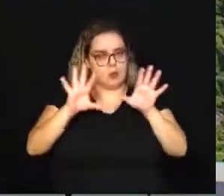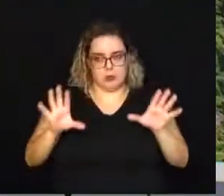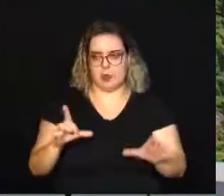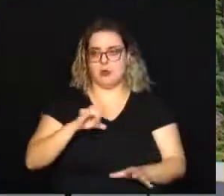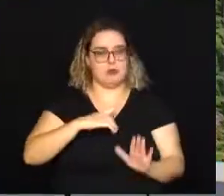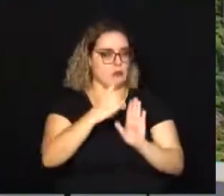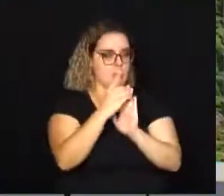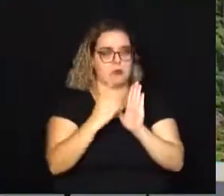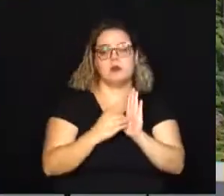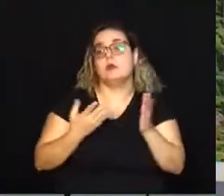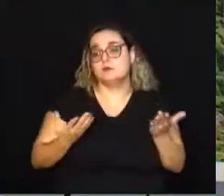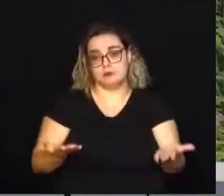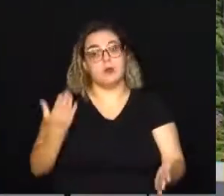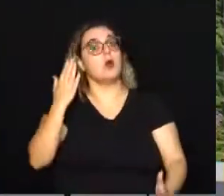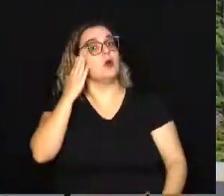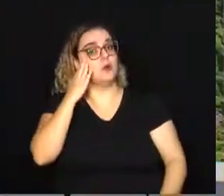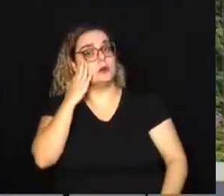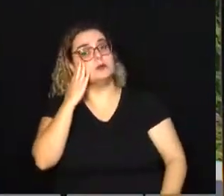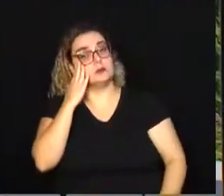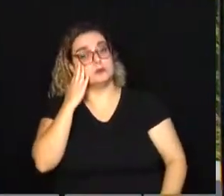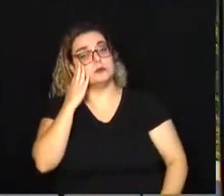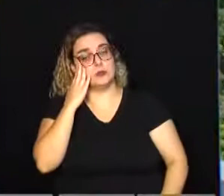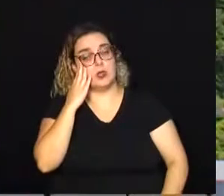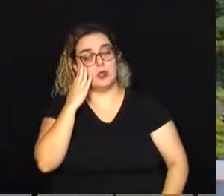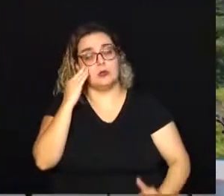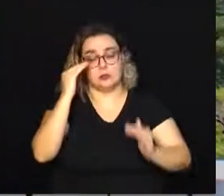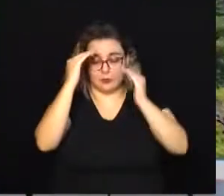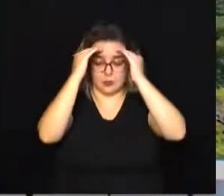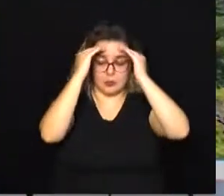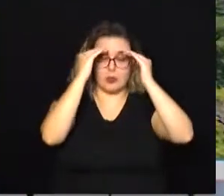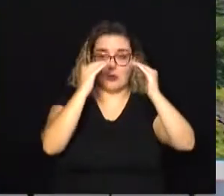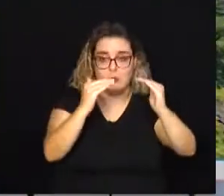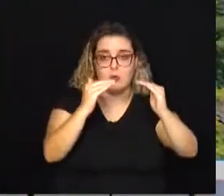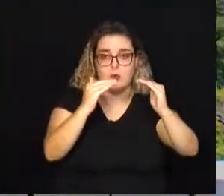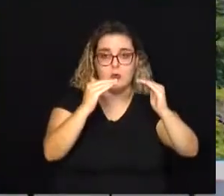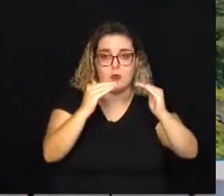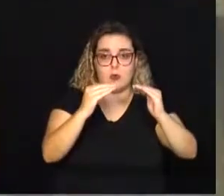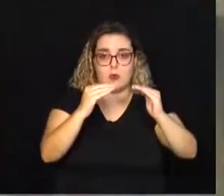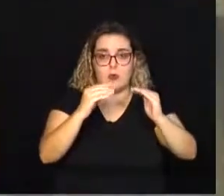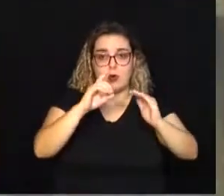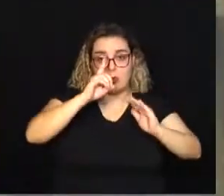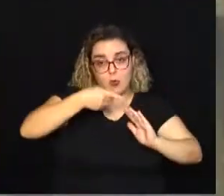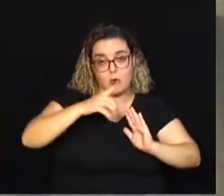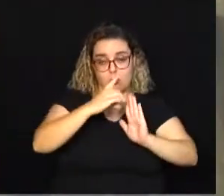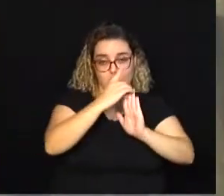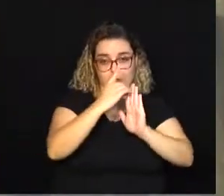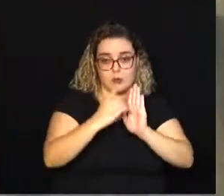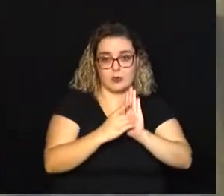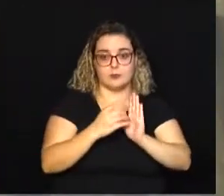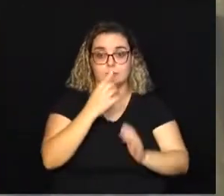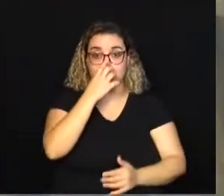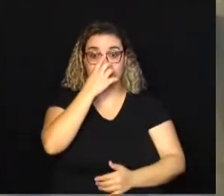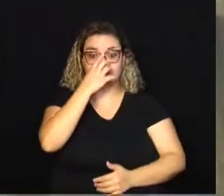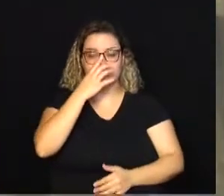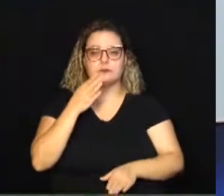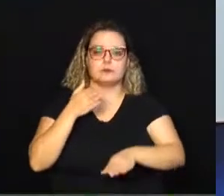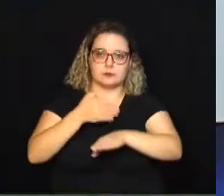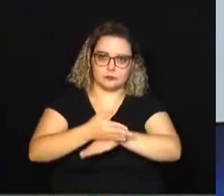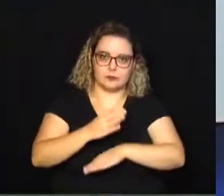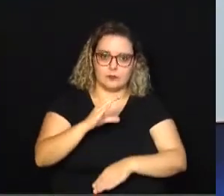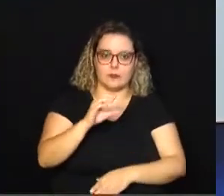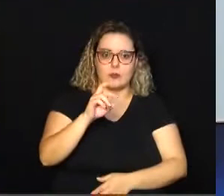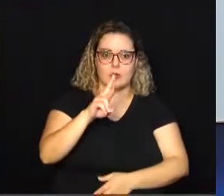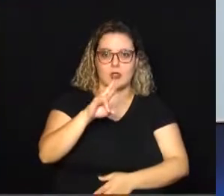Então, tem que obedecer a ordem desse decreto. Mais uma participação chegando da Cris Oliveira aqui